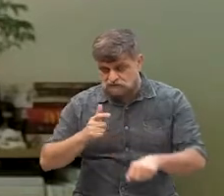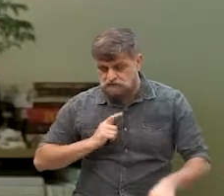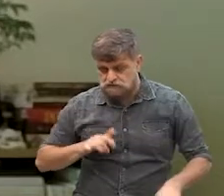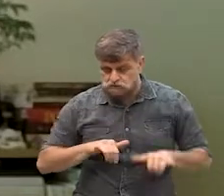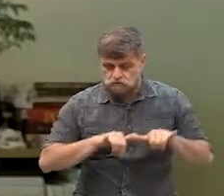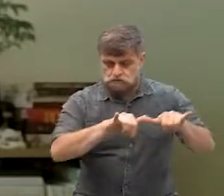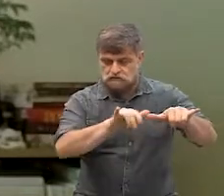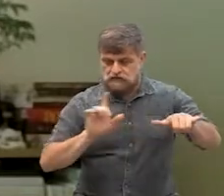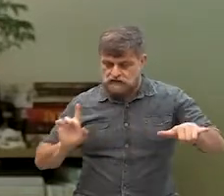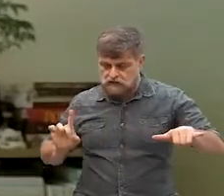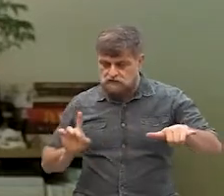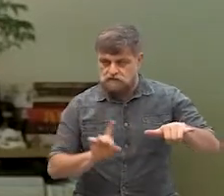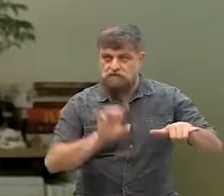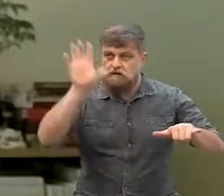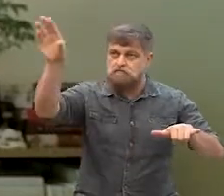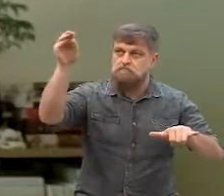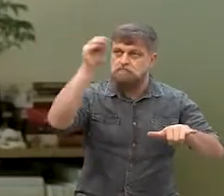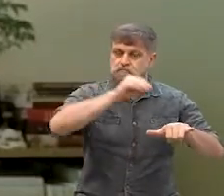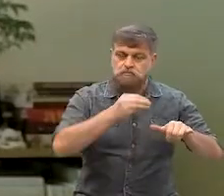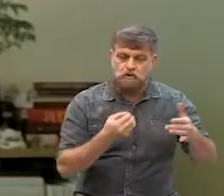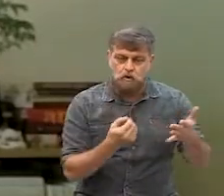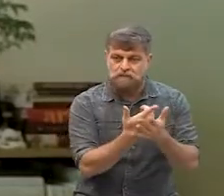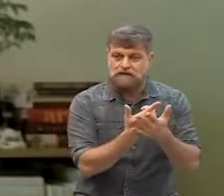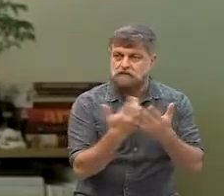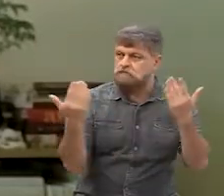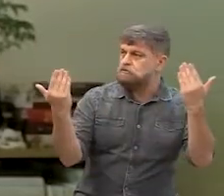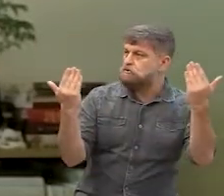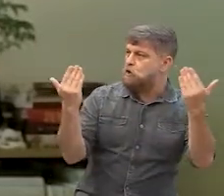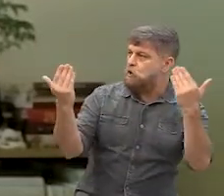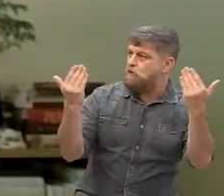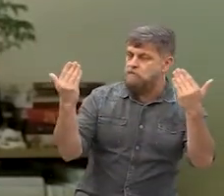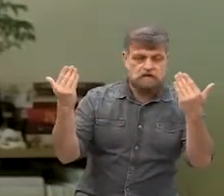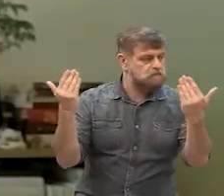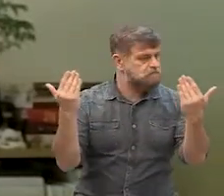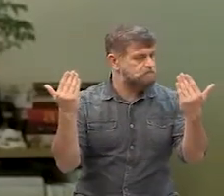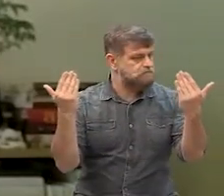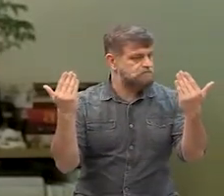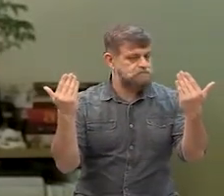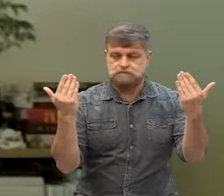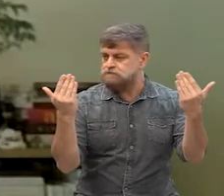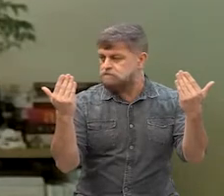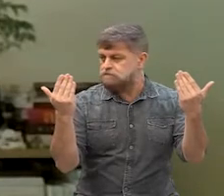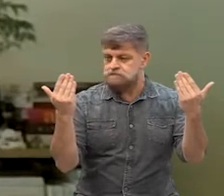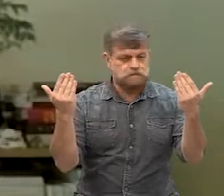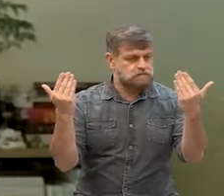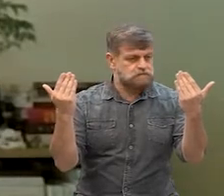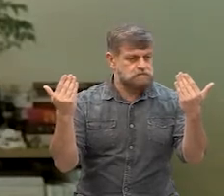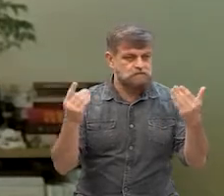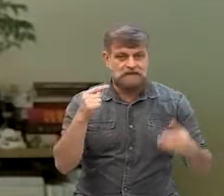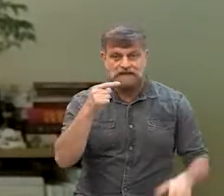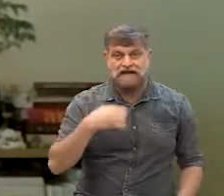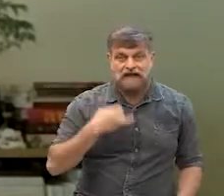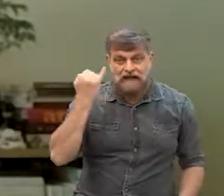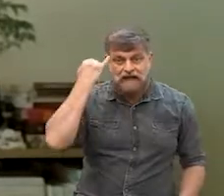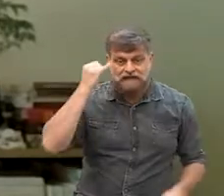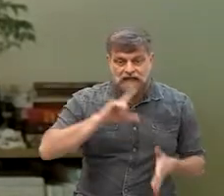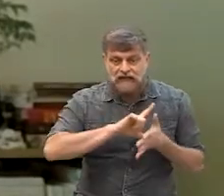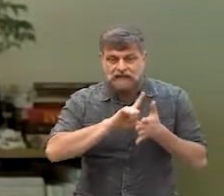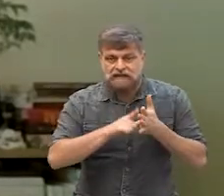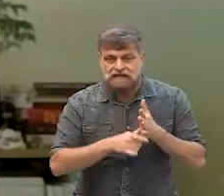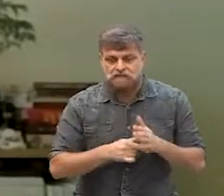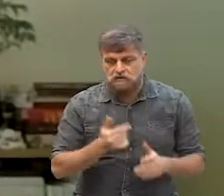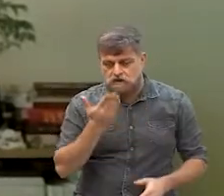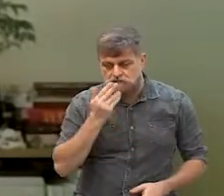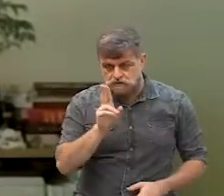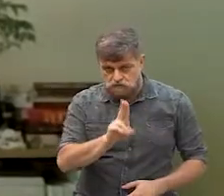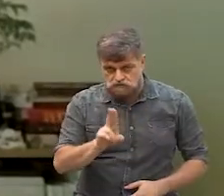no supermercado e comprar um produto, eu posso comparar, né, o produto A e B e ver se dentro daquela ideia do pós-consumo que eu tenho,